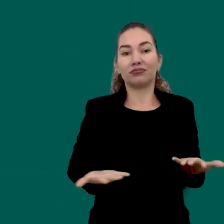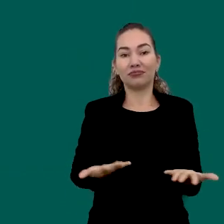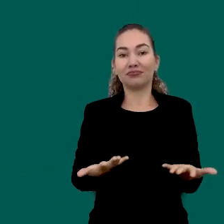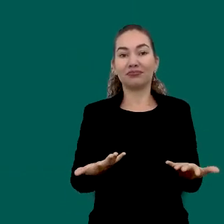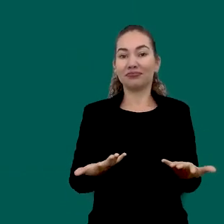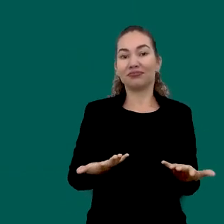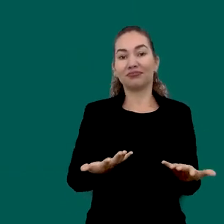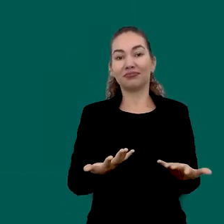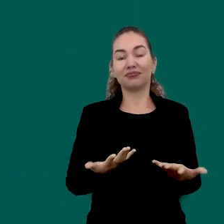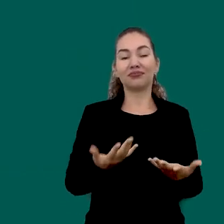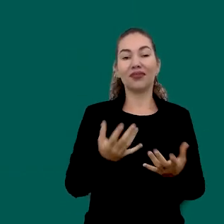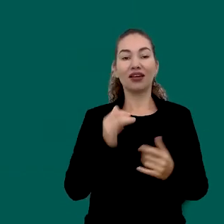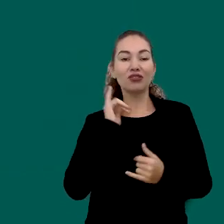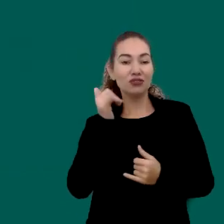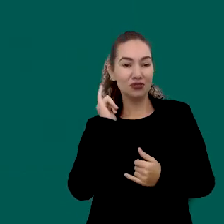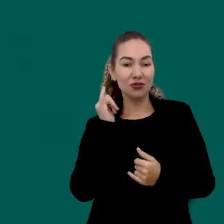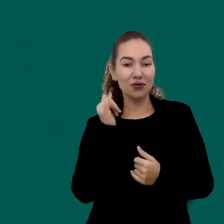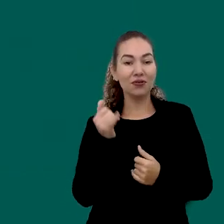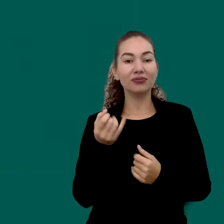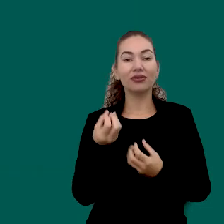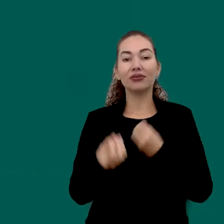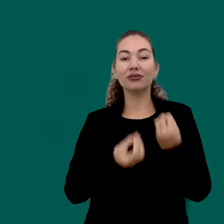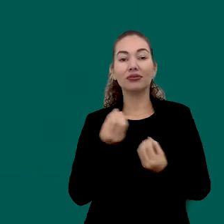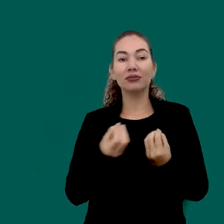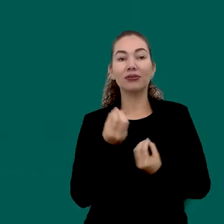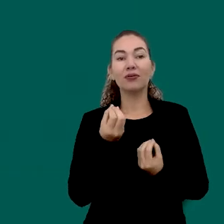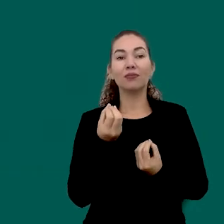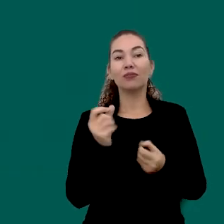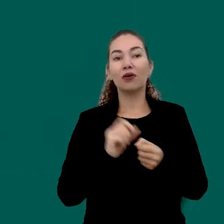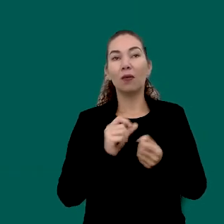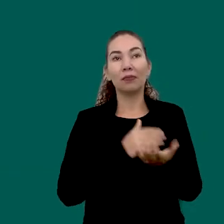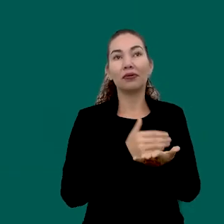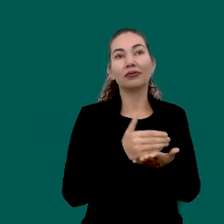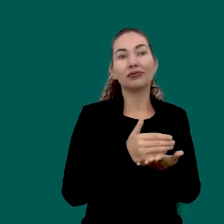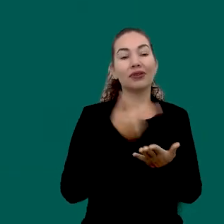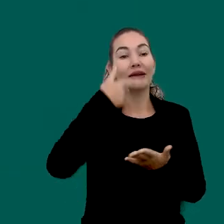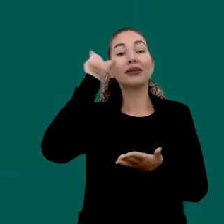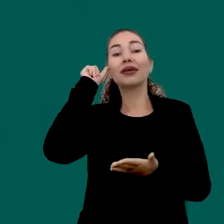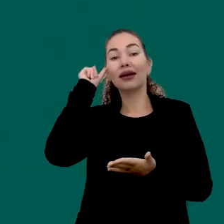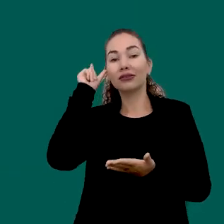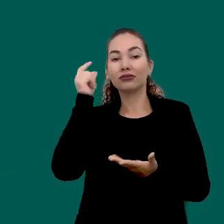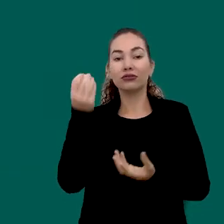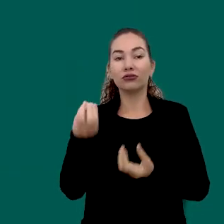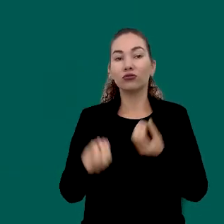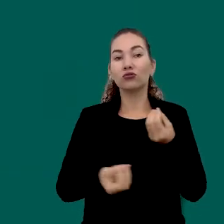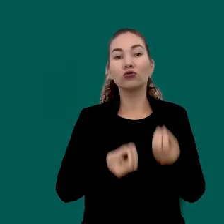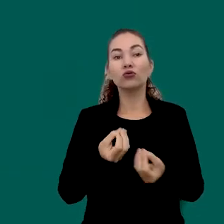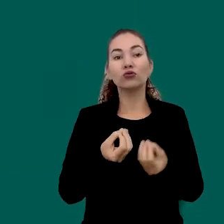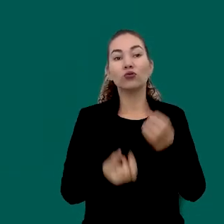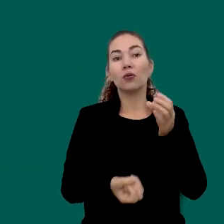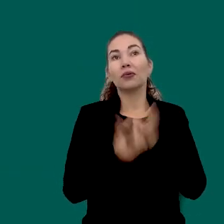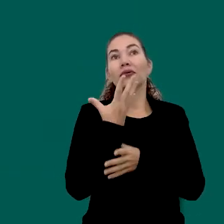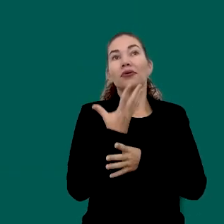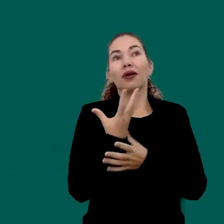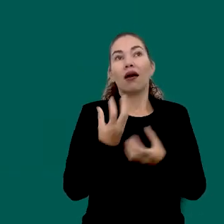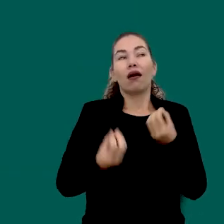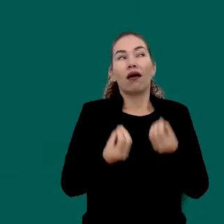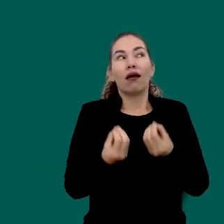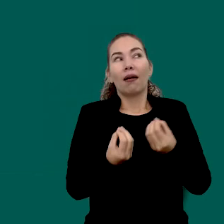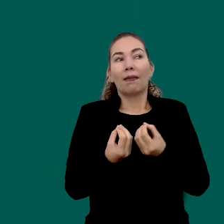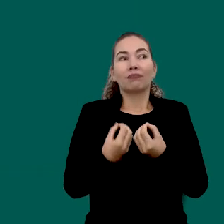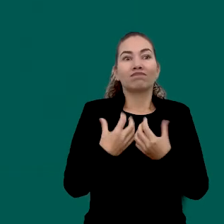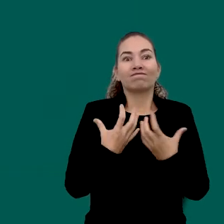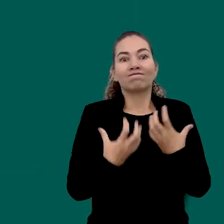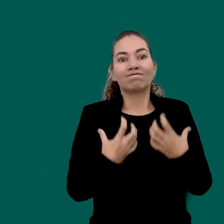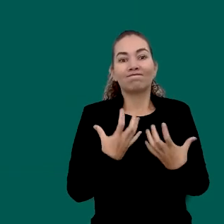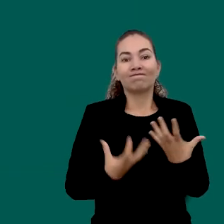normalmente, quando conta as histórias, elas contam assim, não, a gente começou a fazer, e aí... Tá, cara, e antes disso, né? Da onde